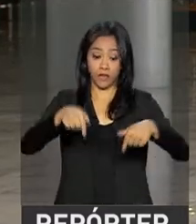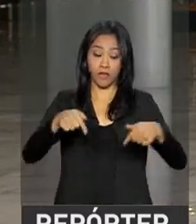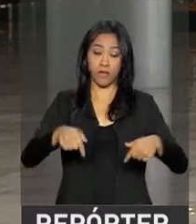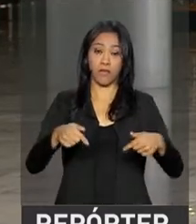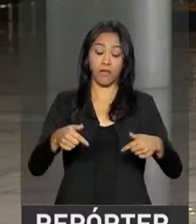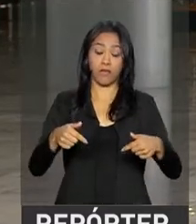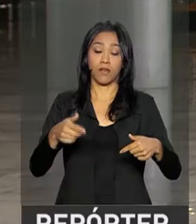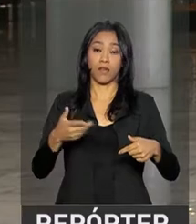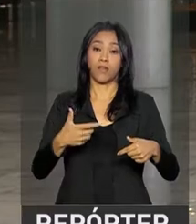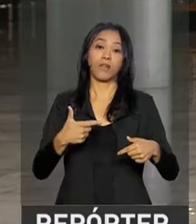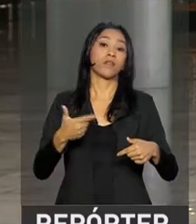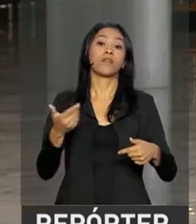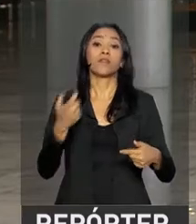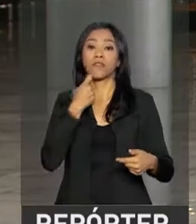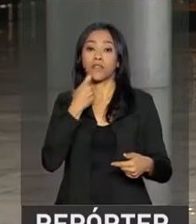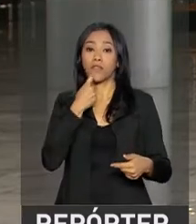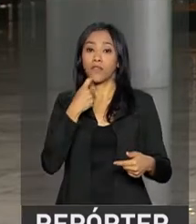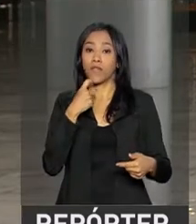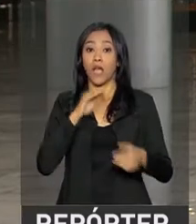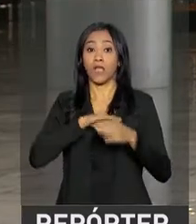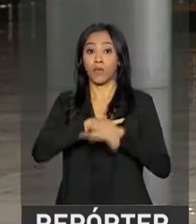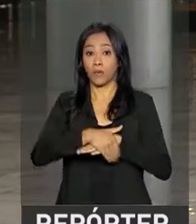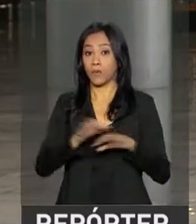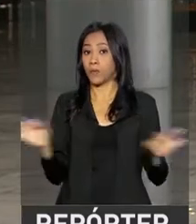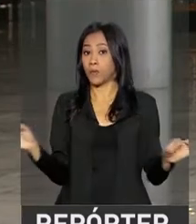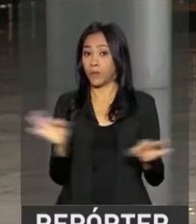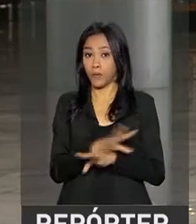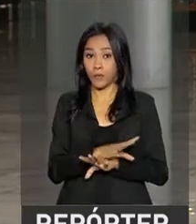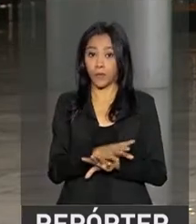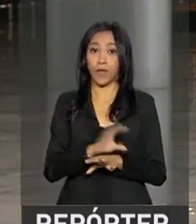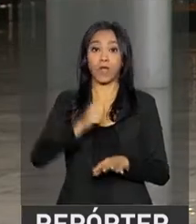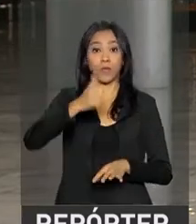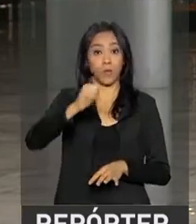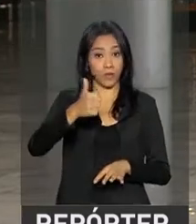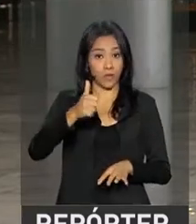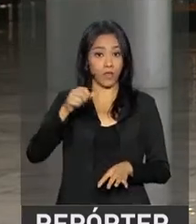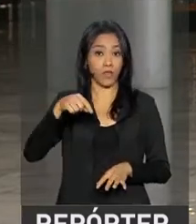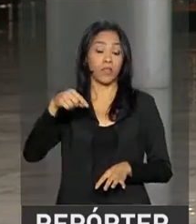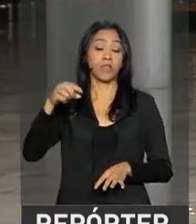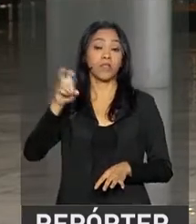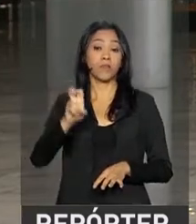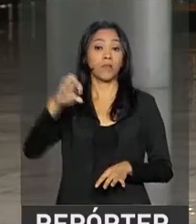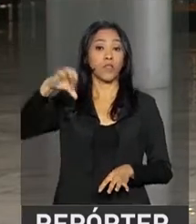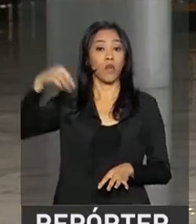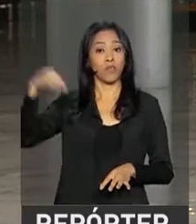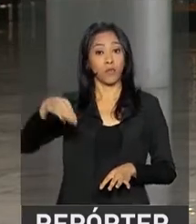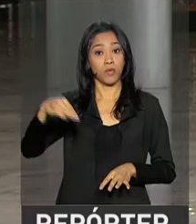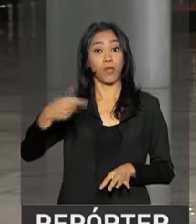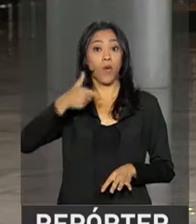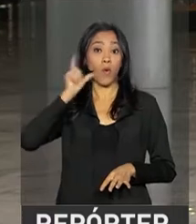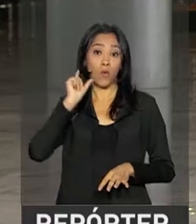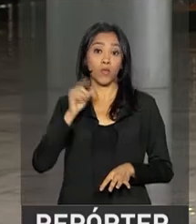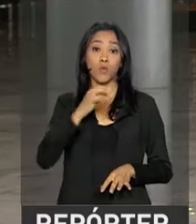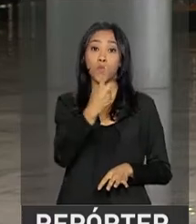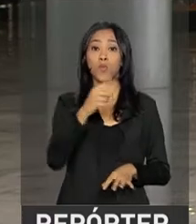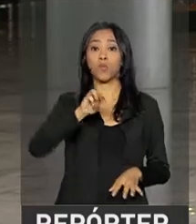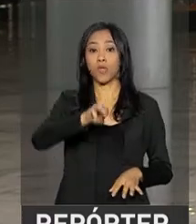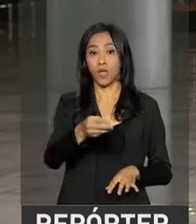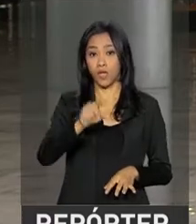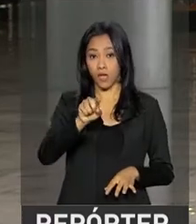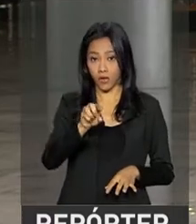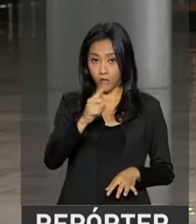minutos desta sexta feira até ontem à noite o sistema registrava mais de 1 milhão e 800 mil candidatos